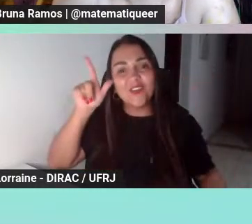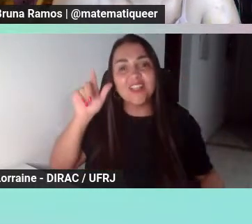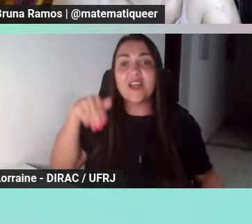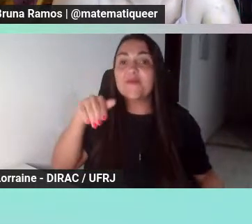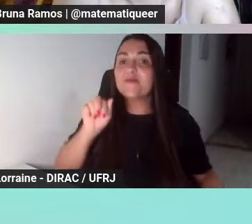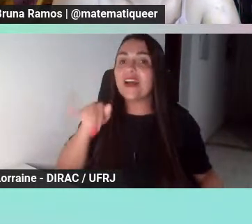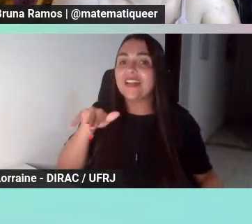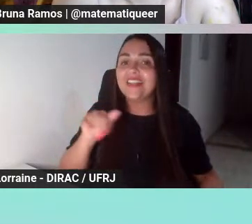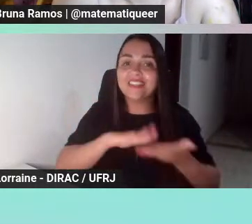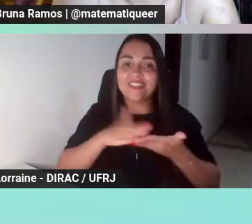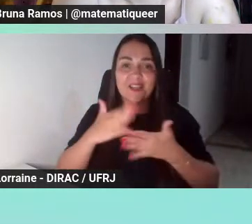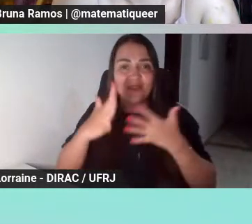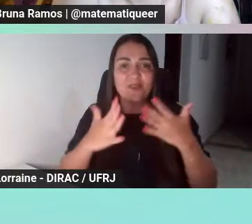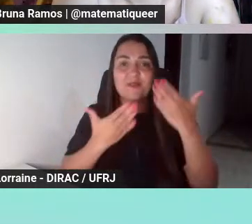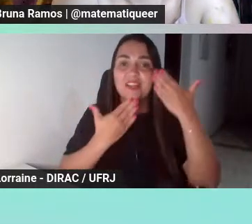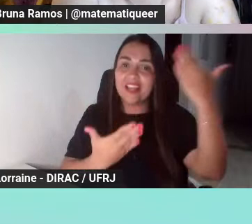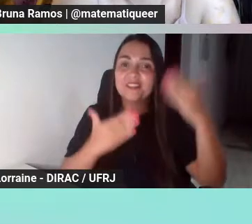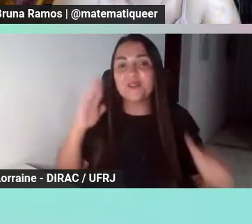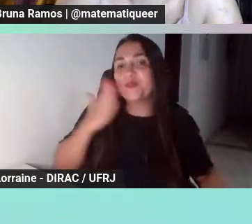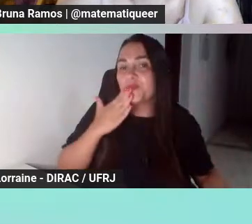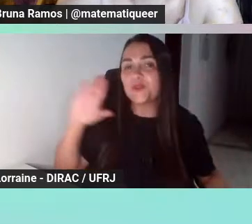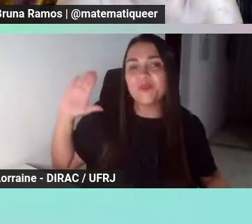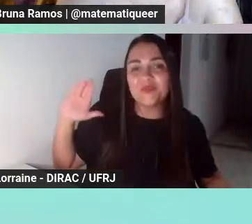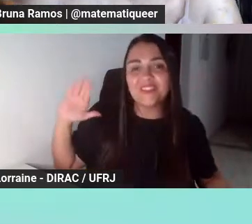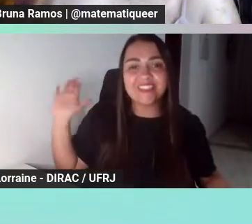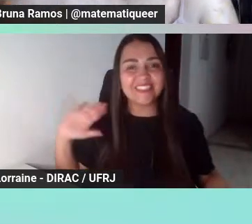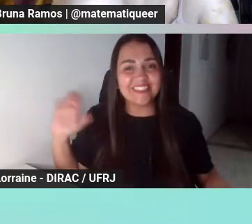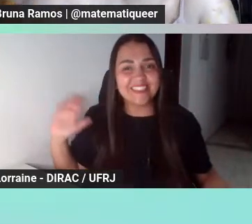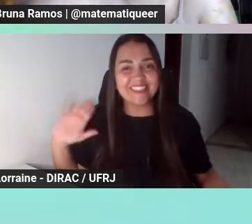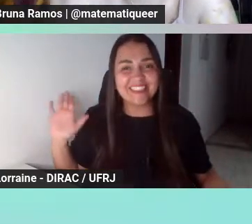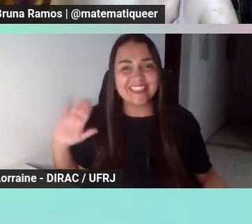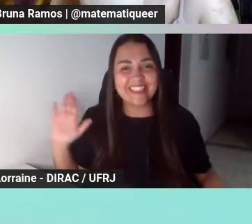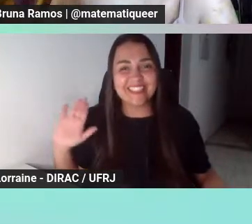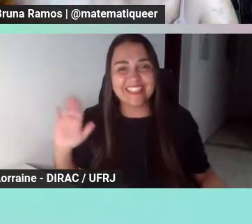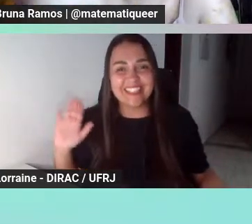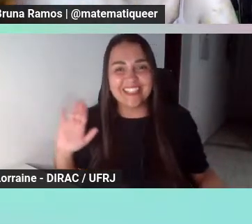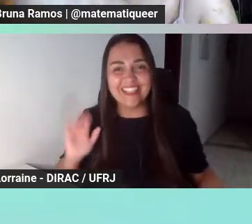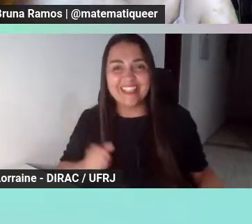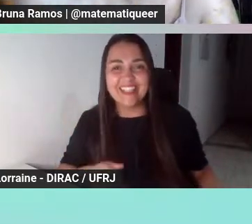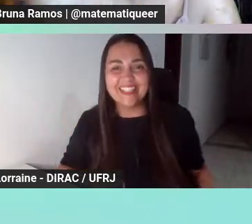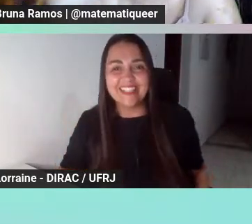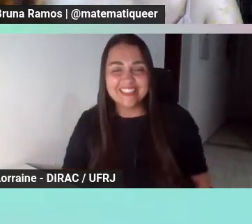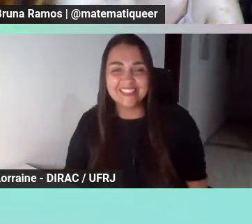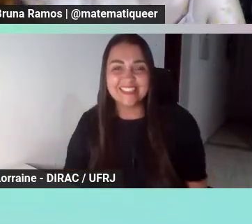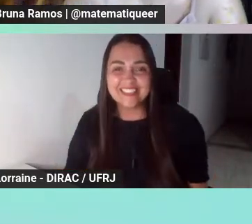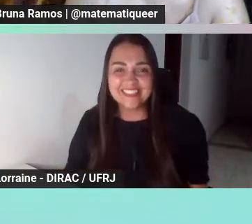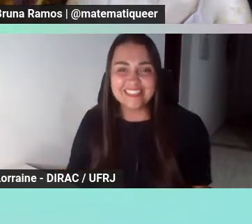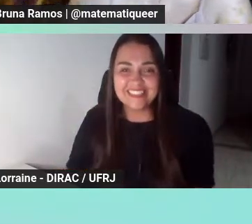Mariana. E beijo para todos. Obrigada, gente.